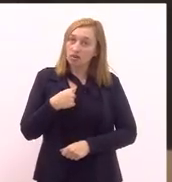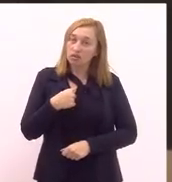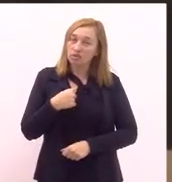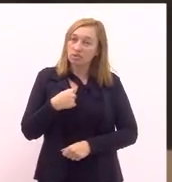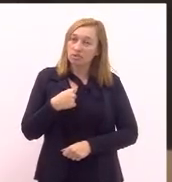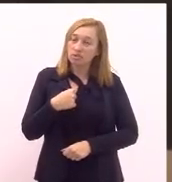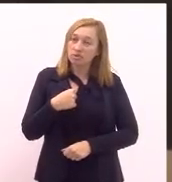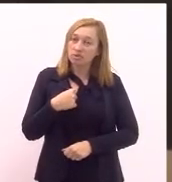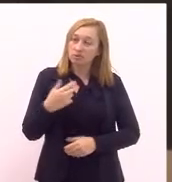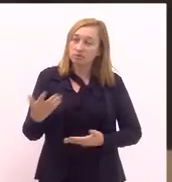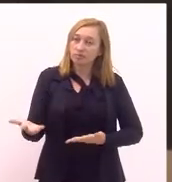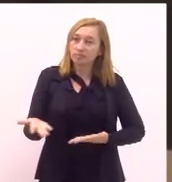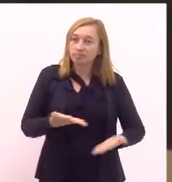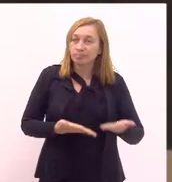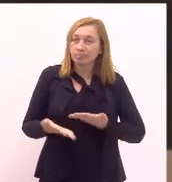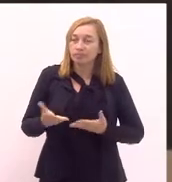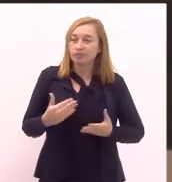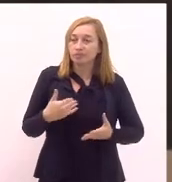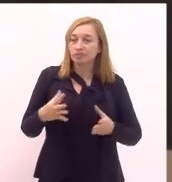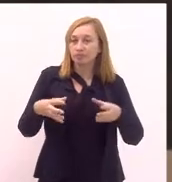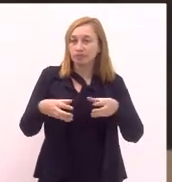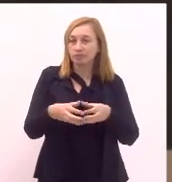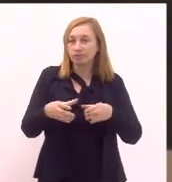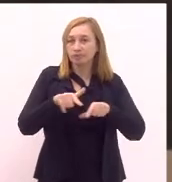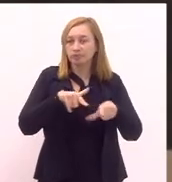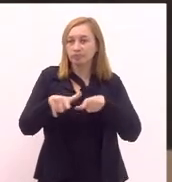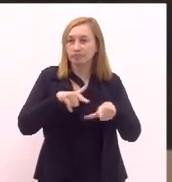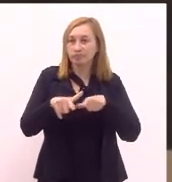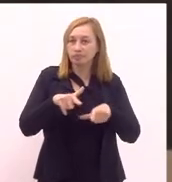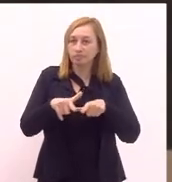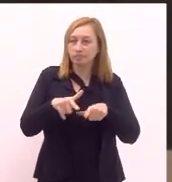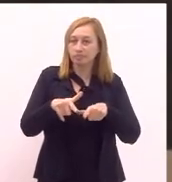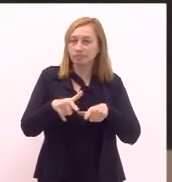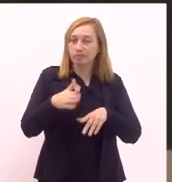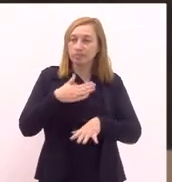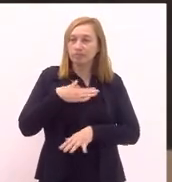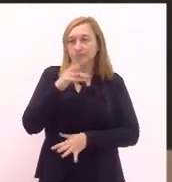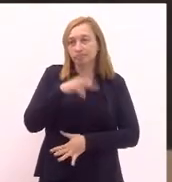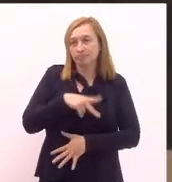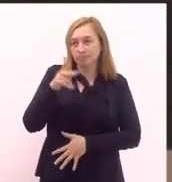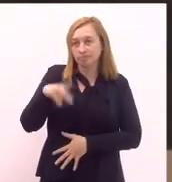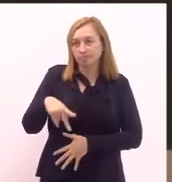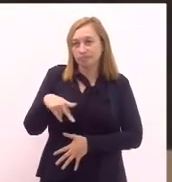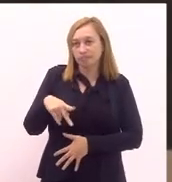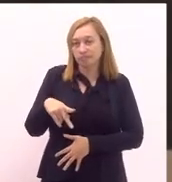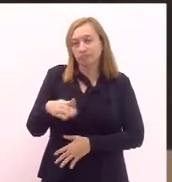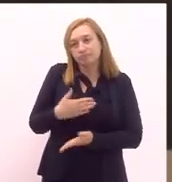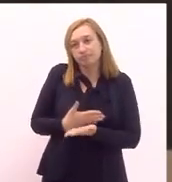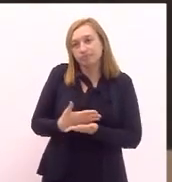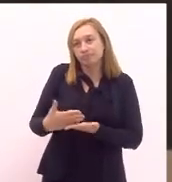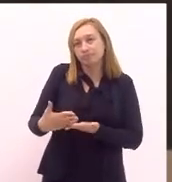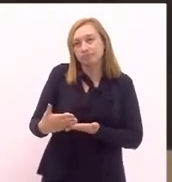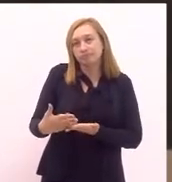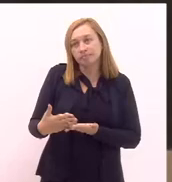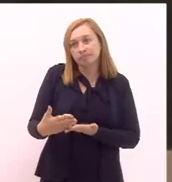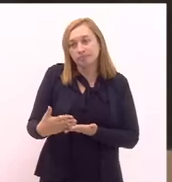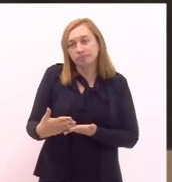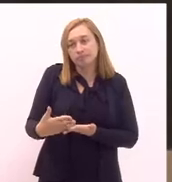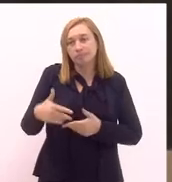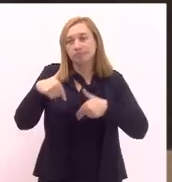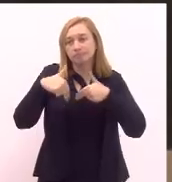grande parceira da minha categoria mas foi a minha professora no início da minha